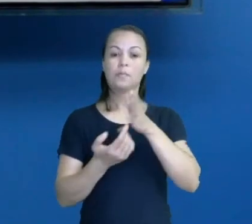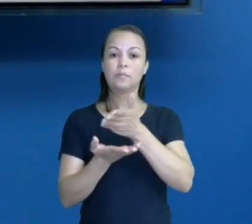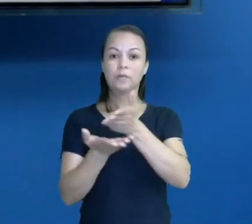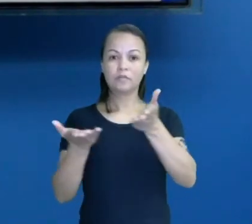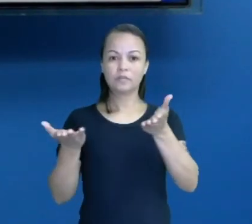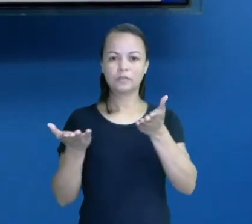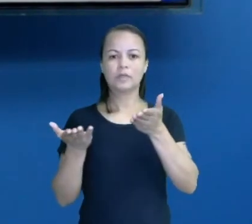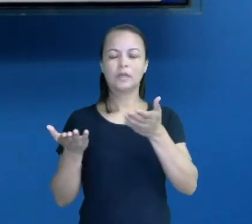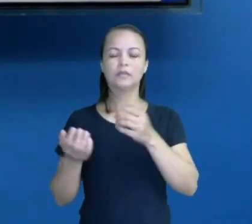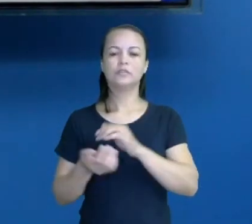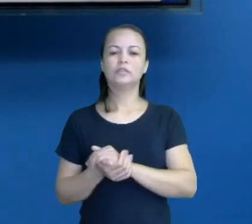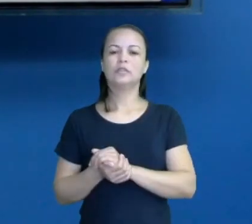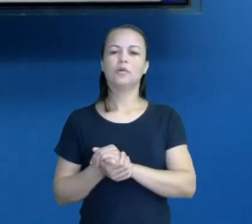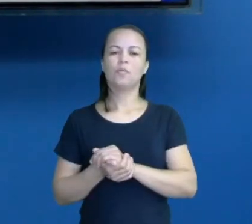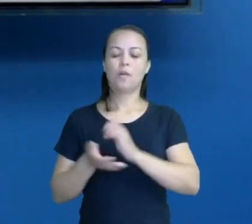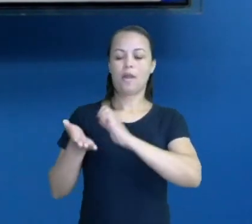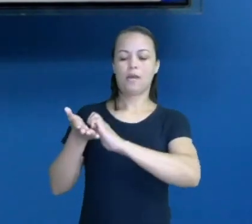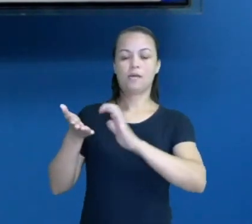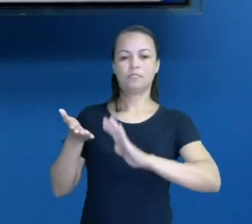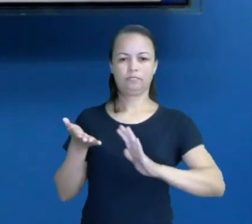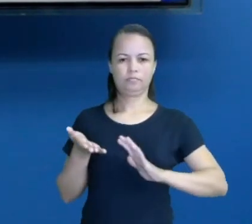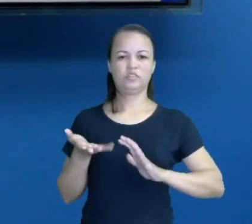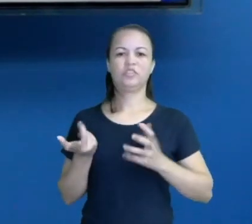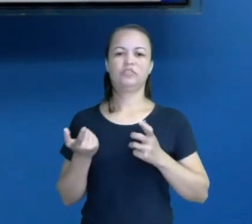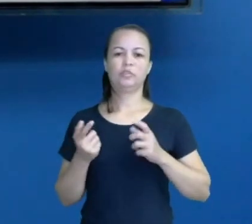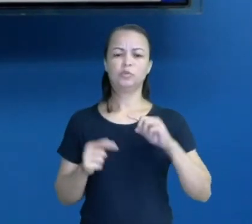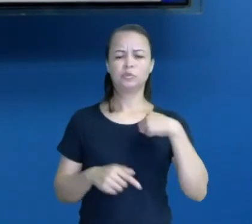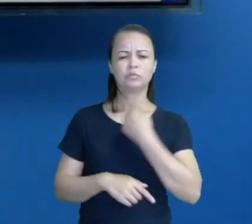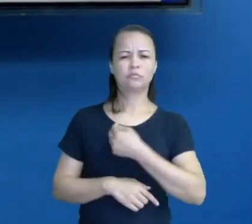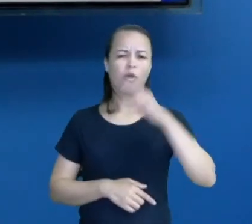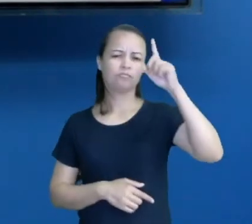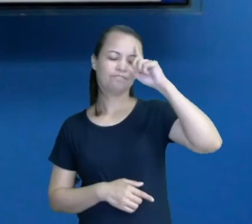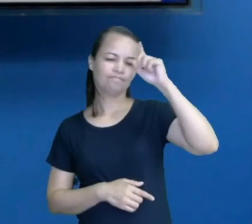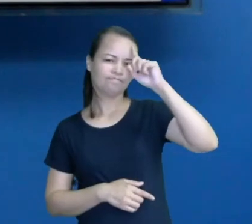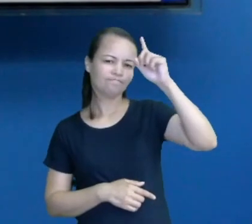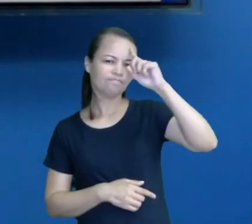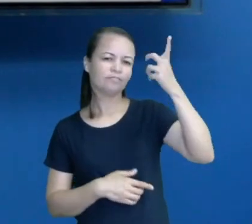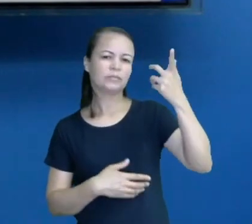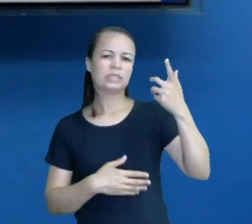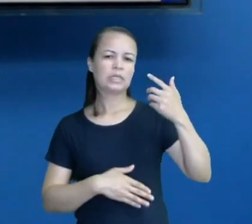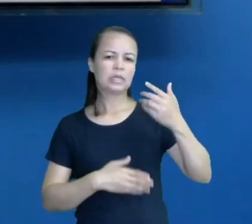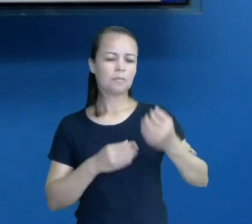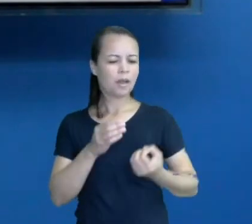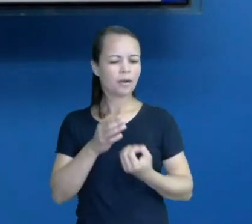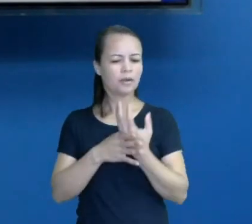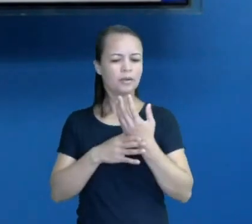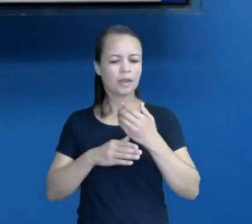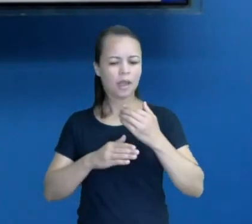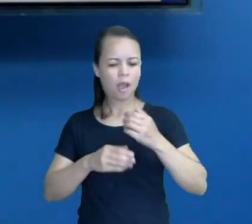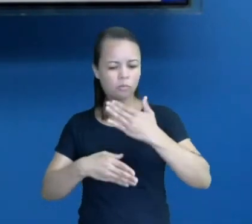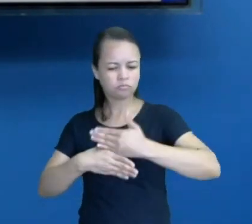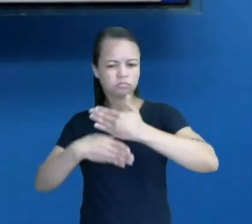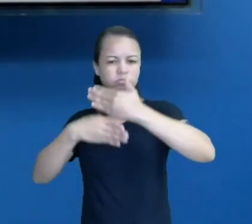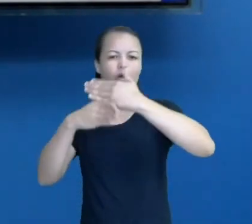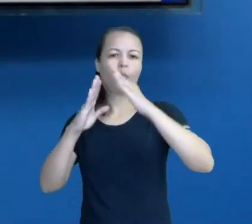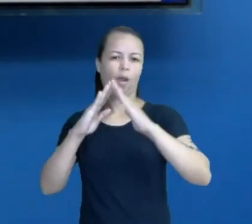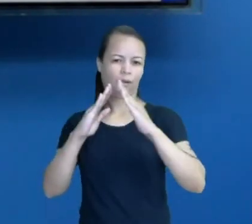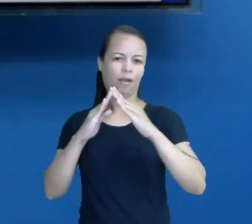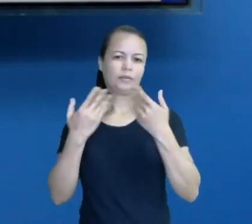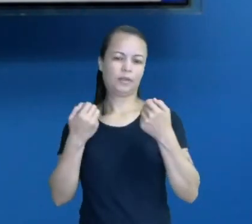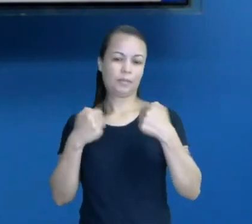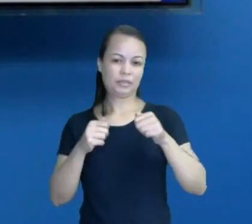vocês uma atividade do nosso dia a dia, que para construir uma casa nós precisamos ter